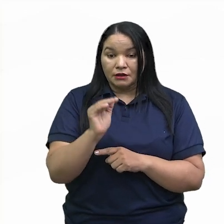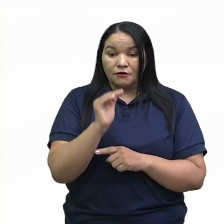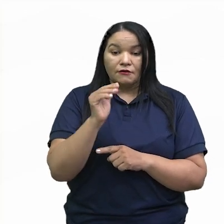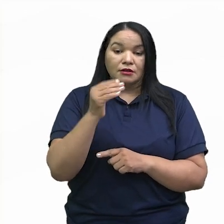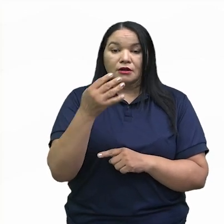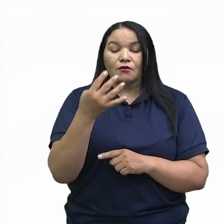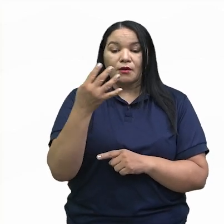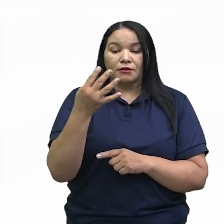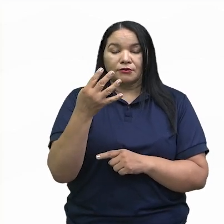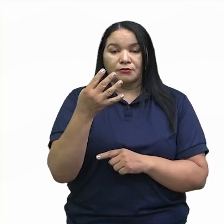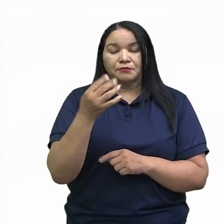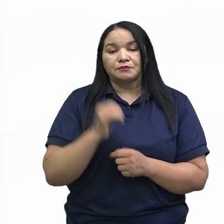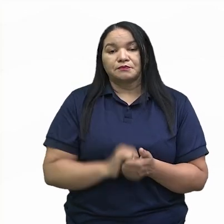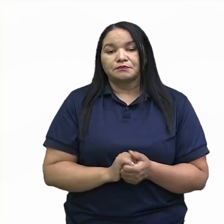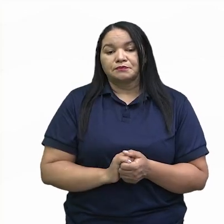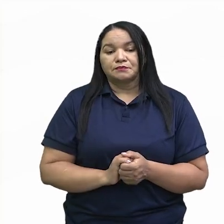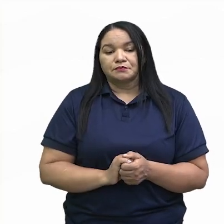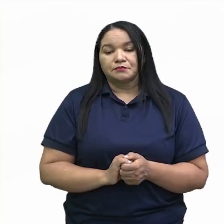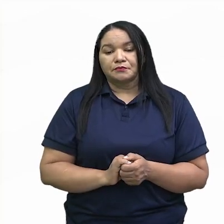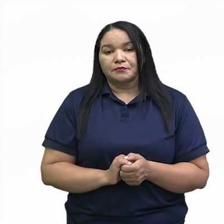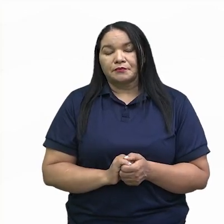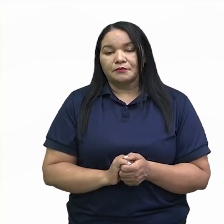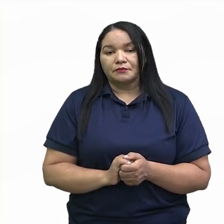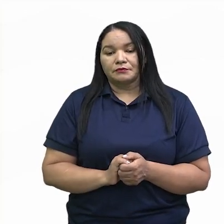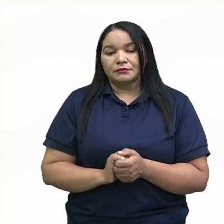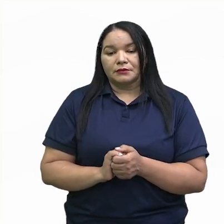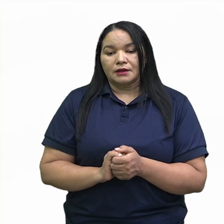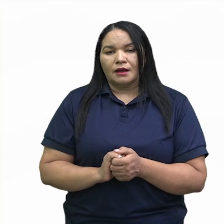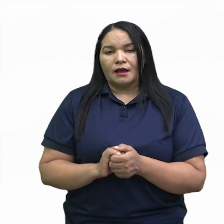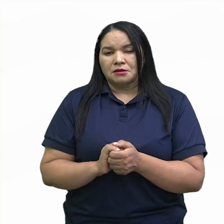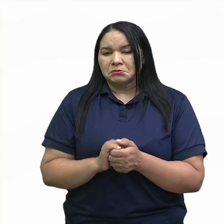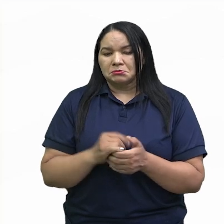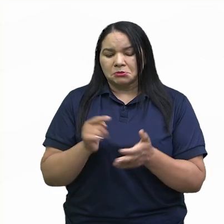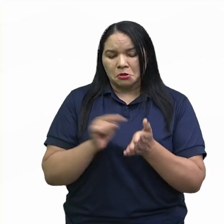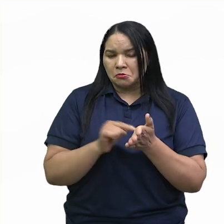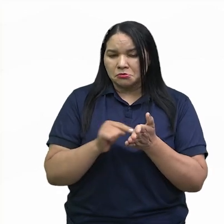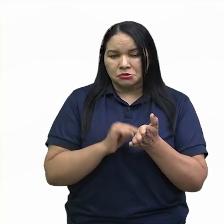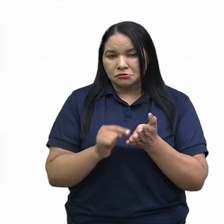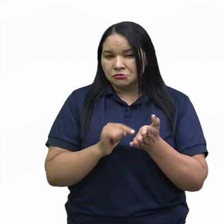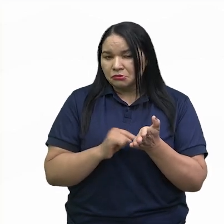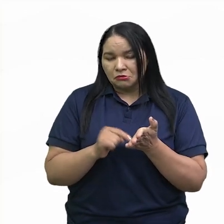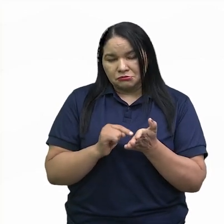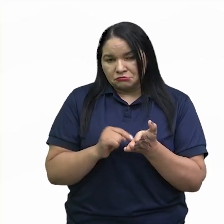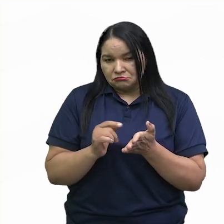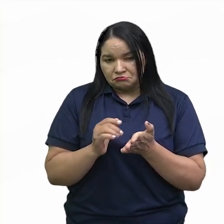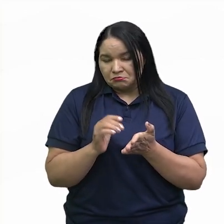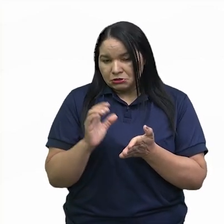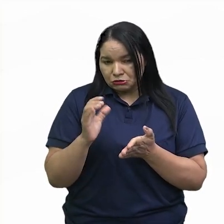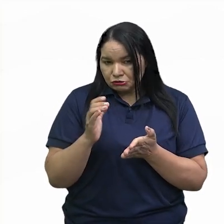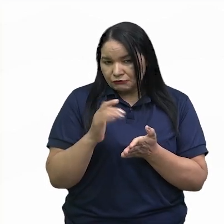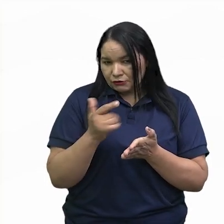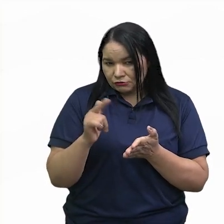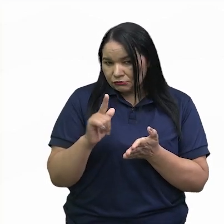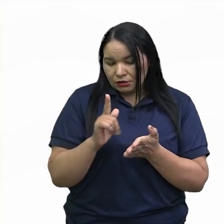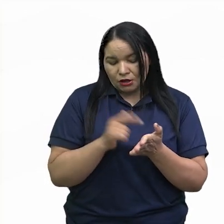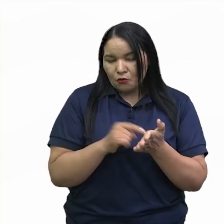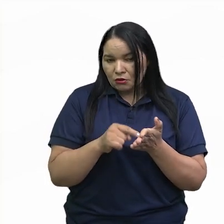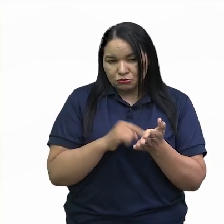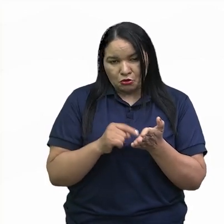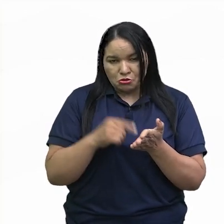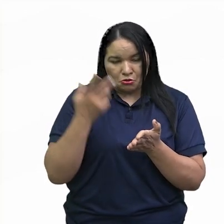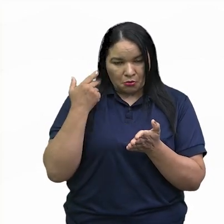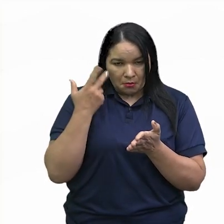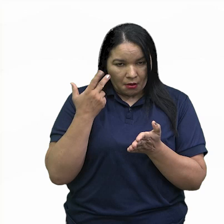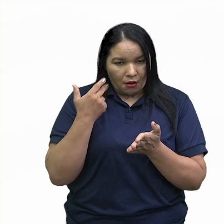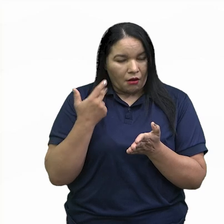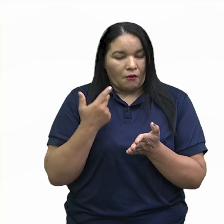1,37 elevado a 4, né? E aí, você não tem uma calculadora científica. A sua calculadora é uma